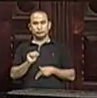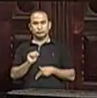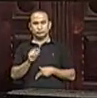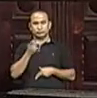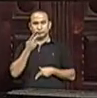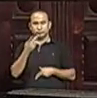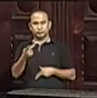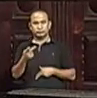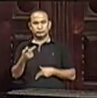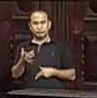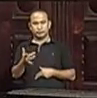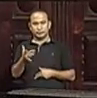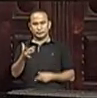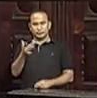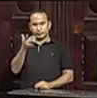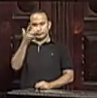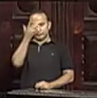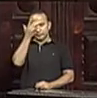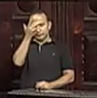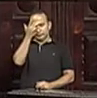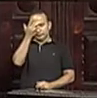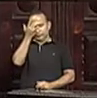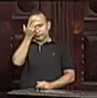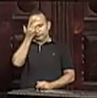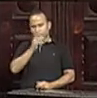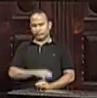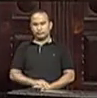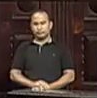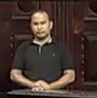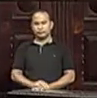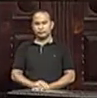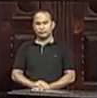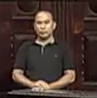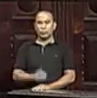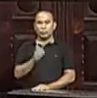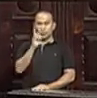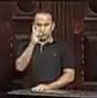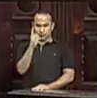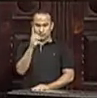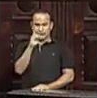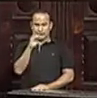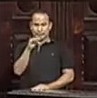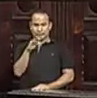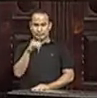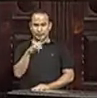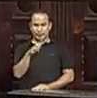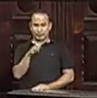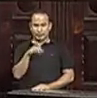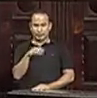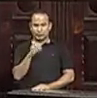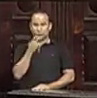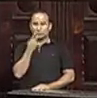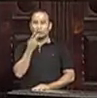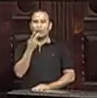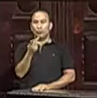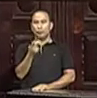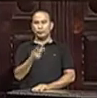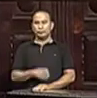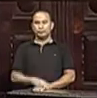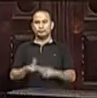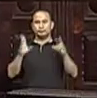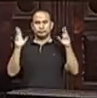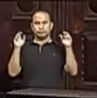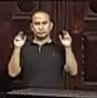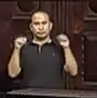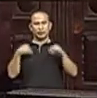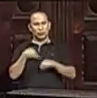ficou gravado na minha memória. Um desembargador disse assim: